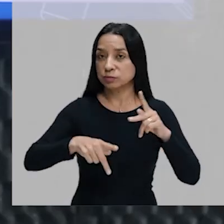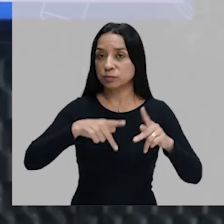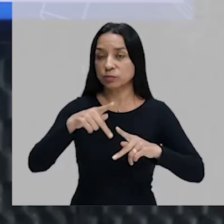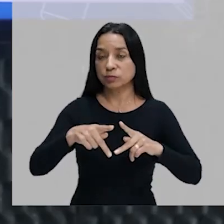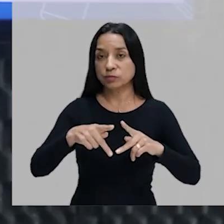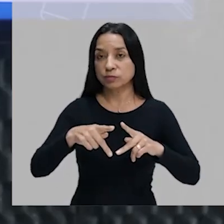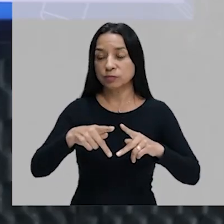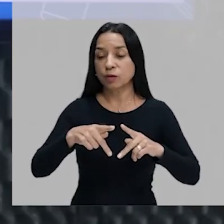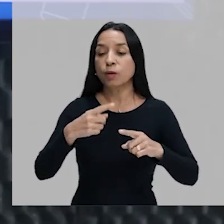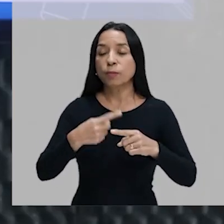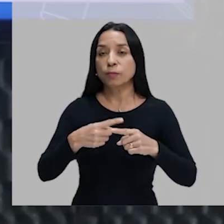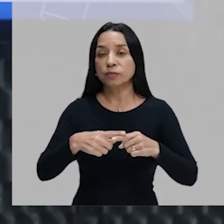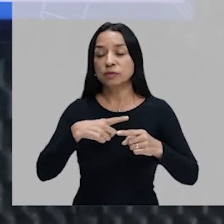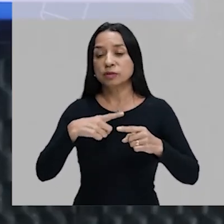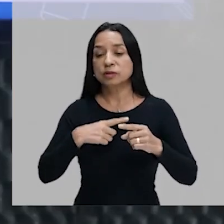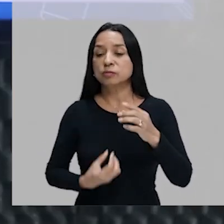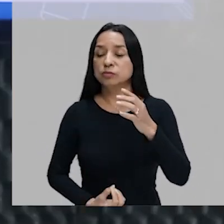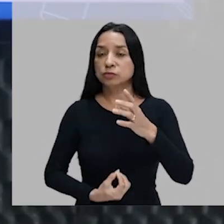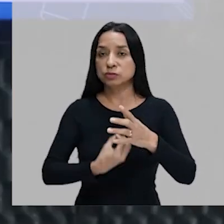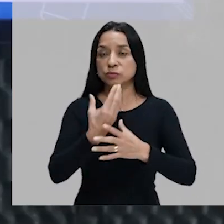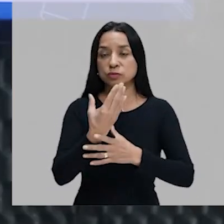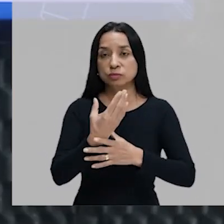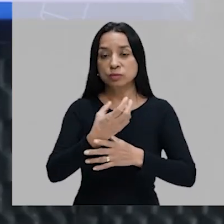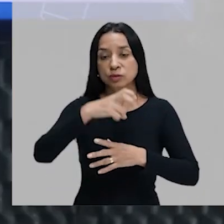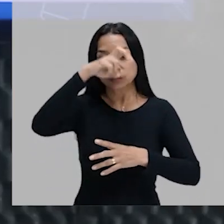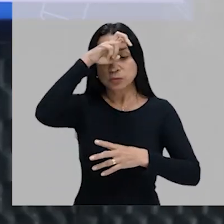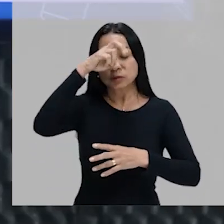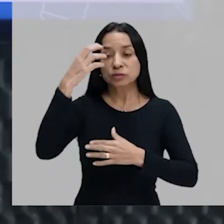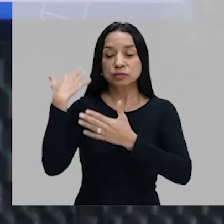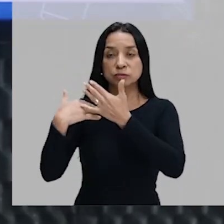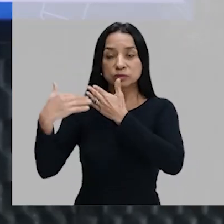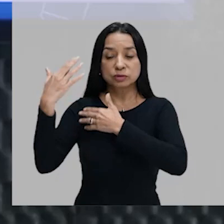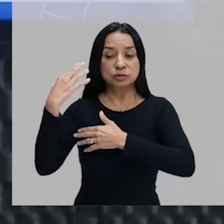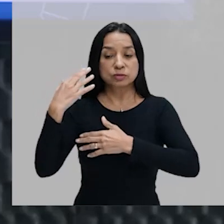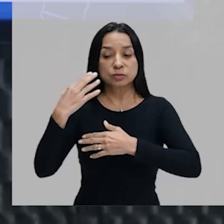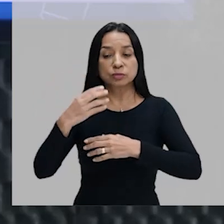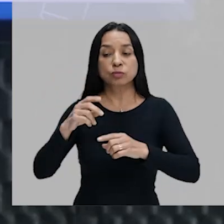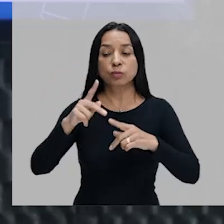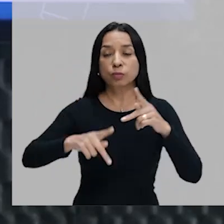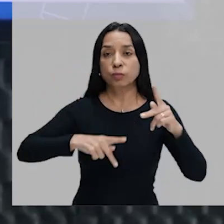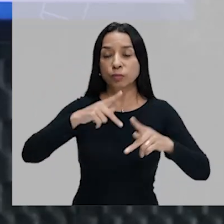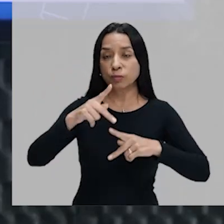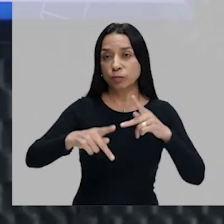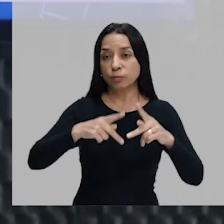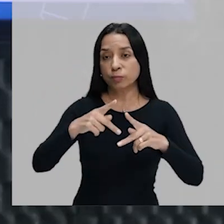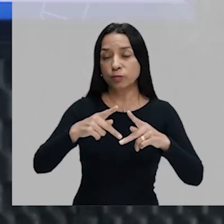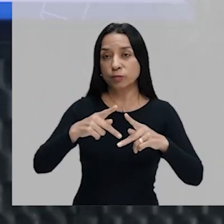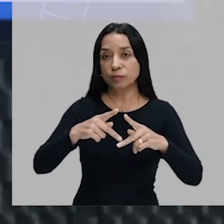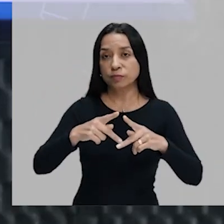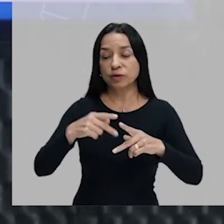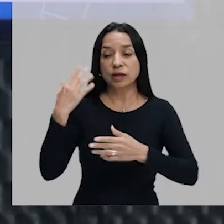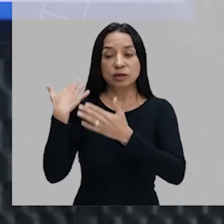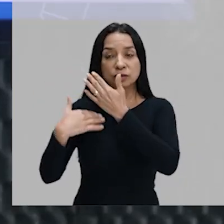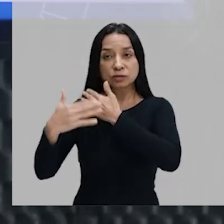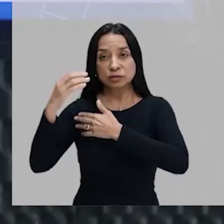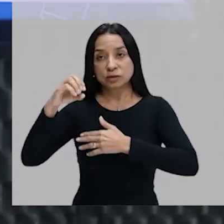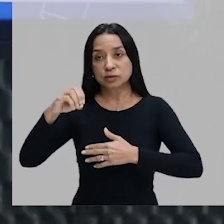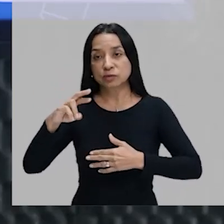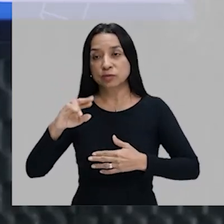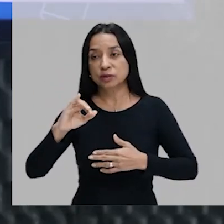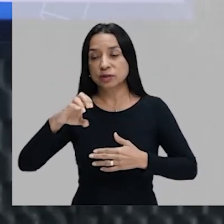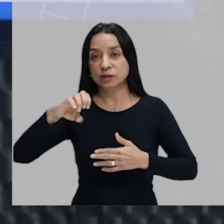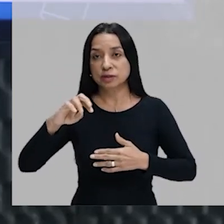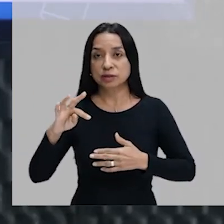de uma civilização aqui no Egito Antigo, uma civilização da chamada Antiguidade Oriental, ou do